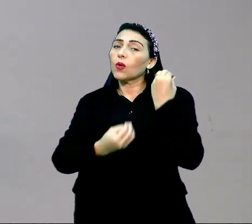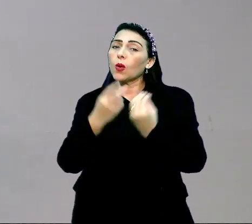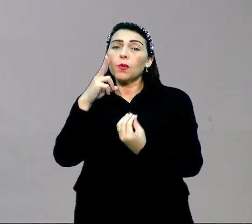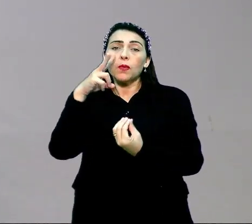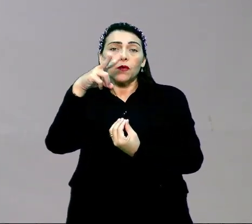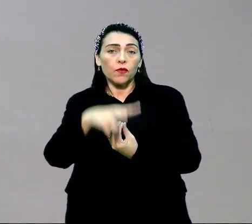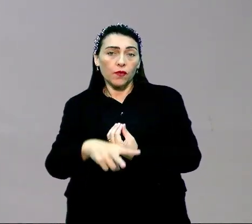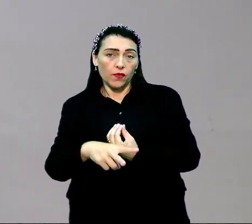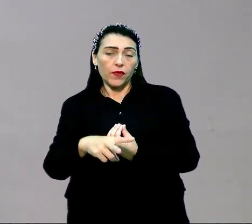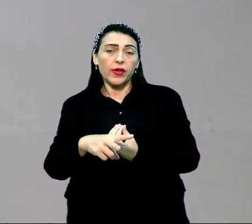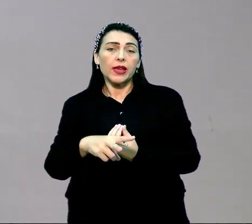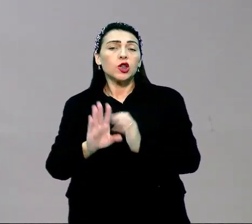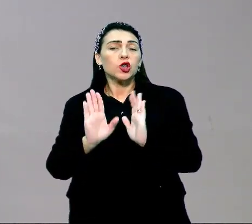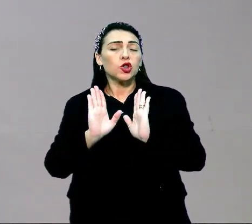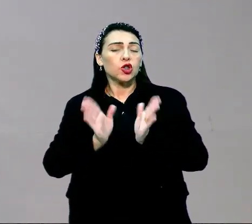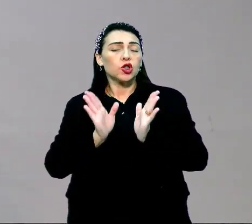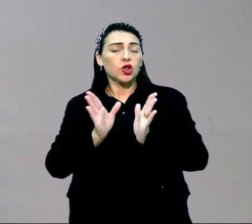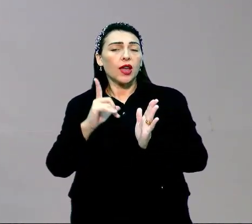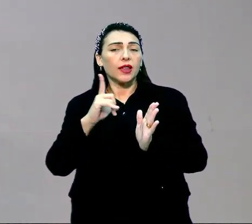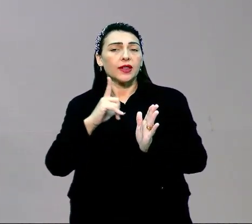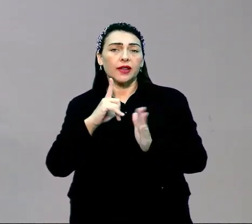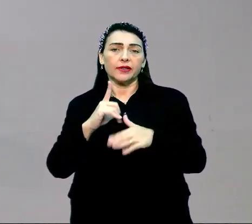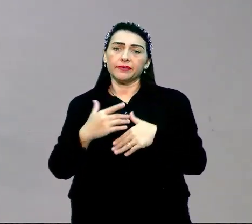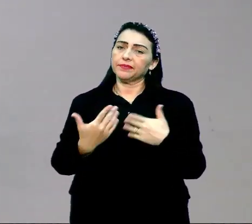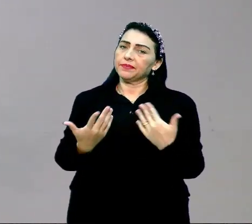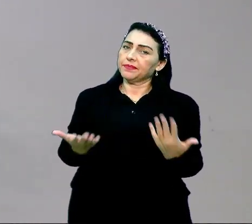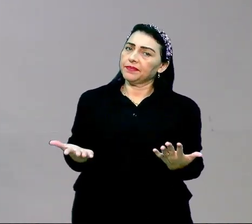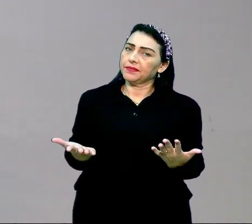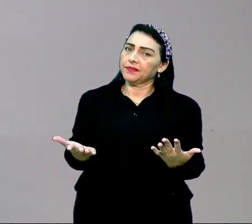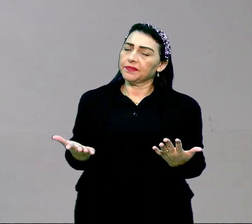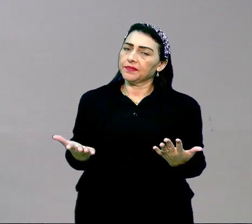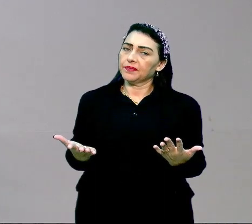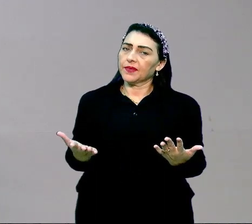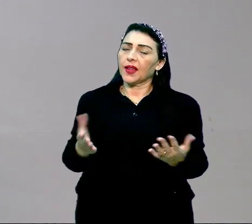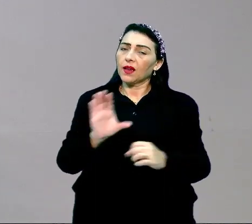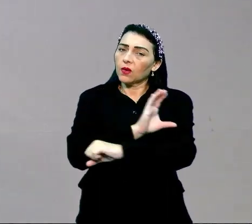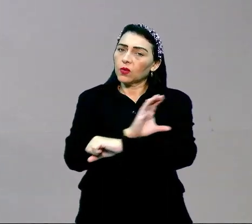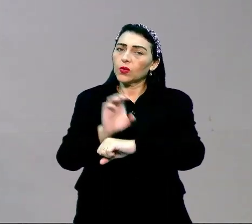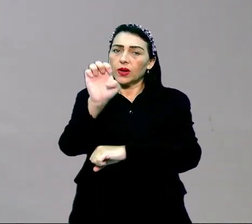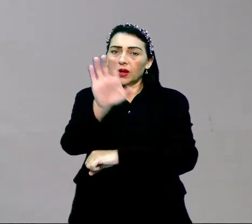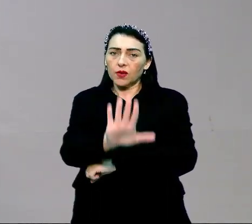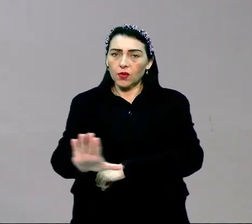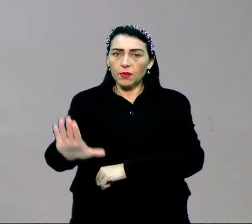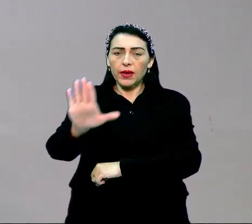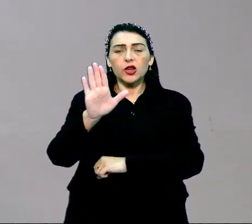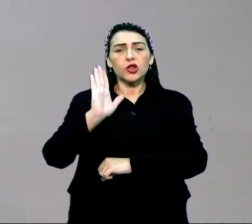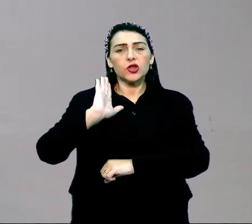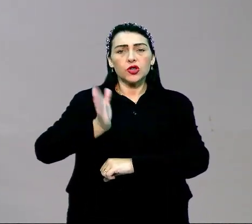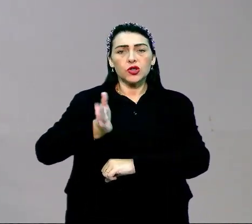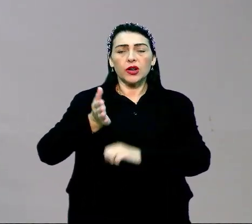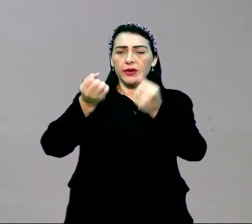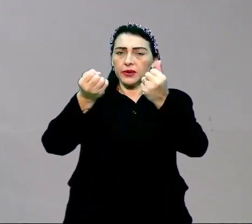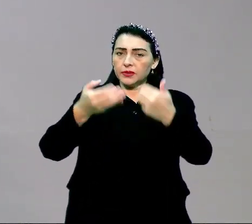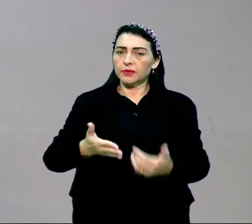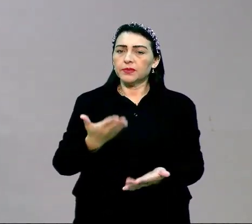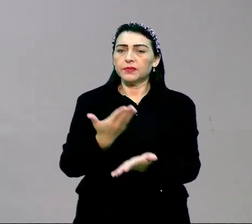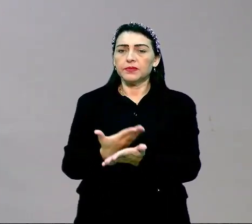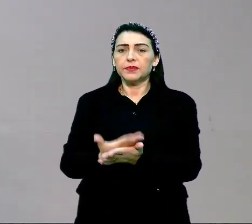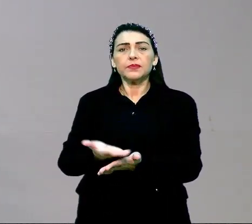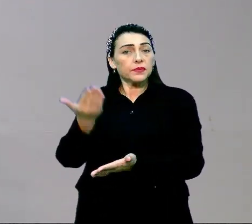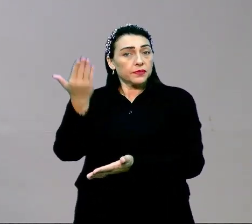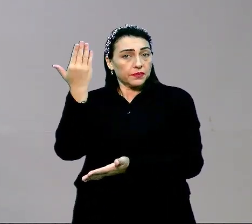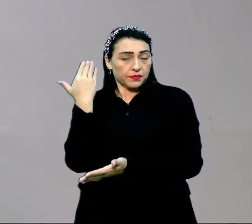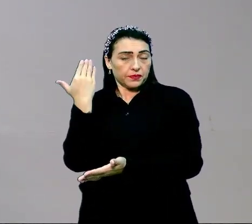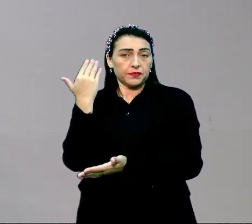essa construção, a gente já tem um mapeamento de, é uma cultura europeia. Já foi mencionado aqui, e em